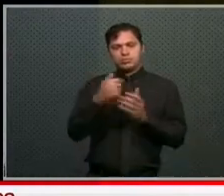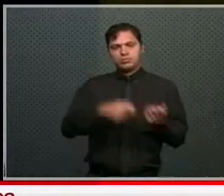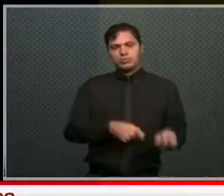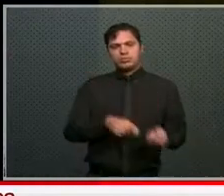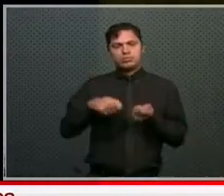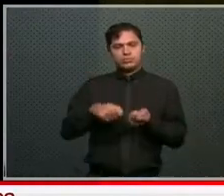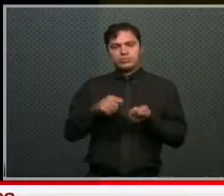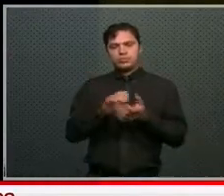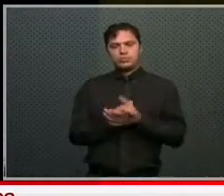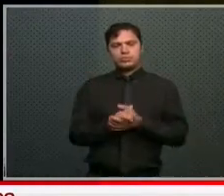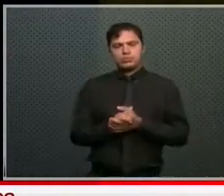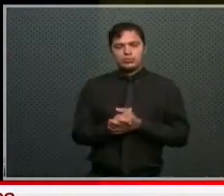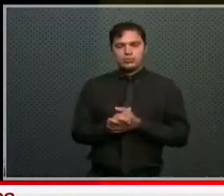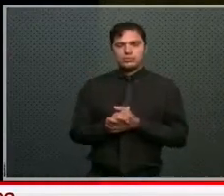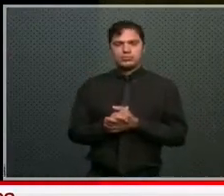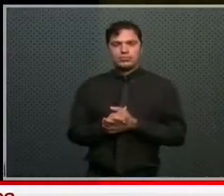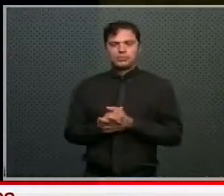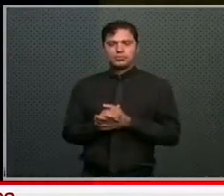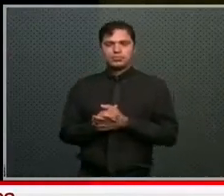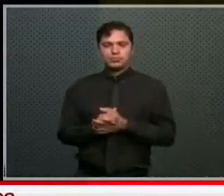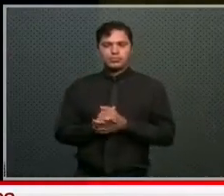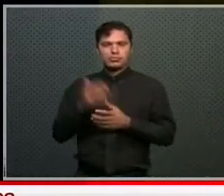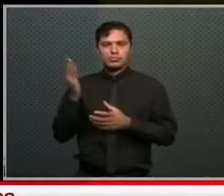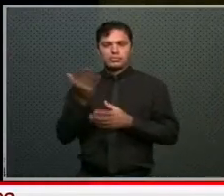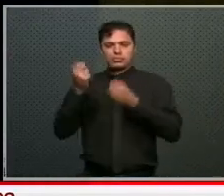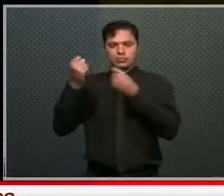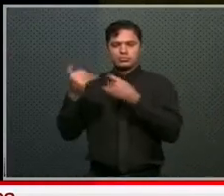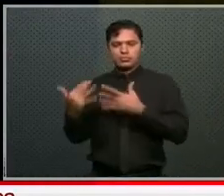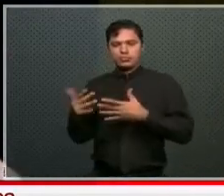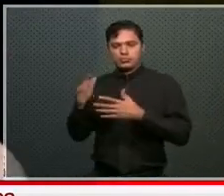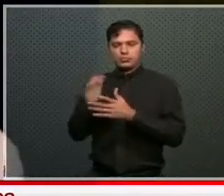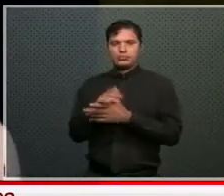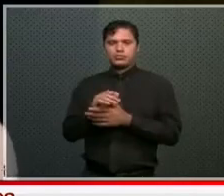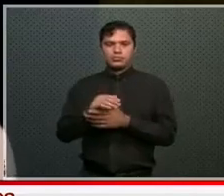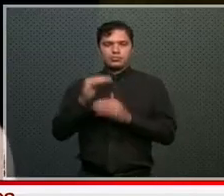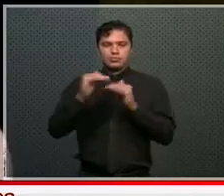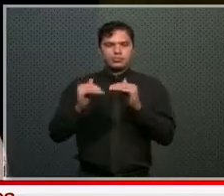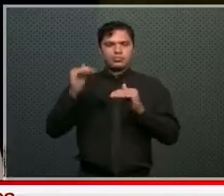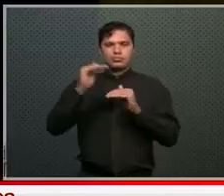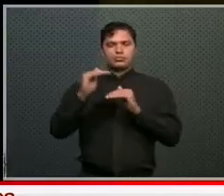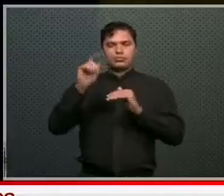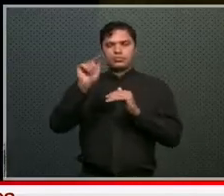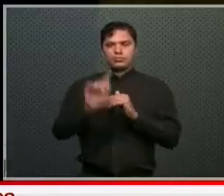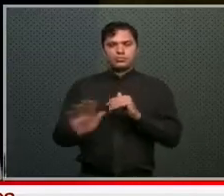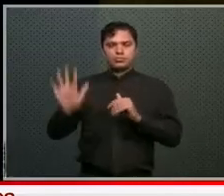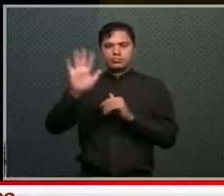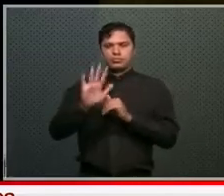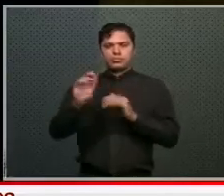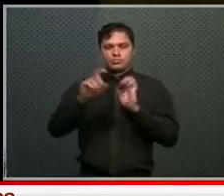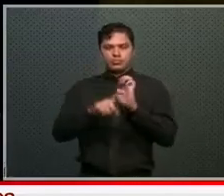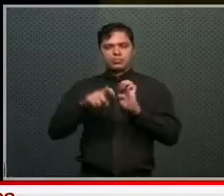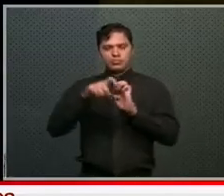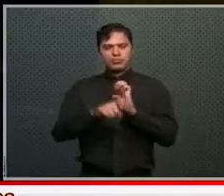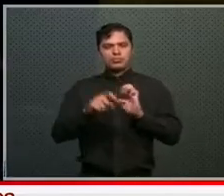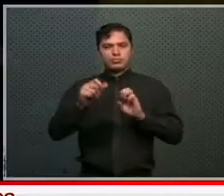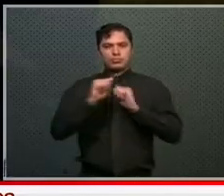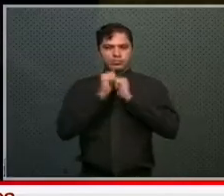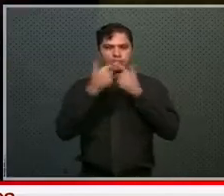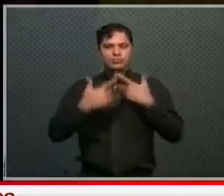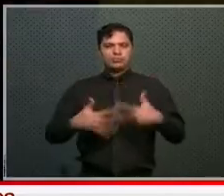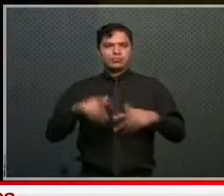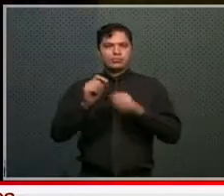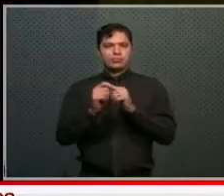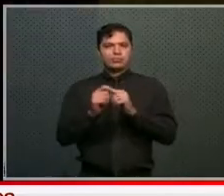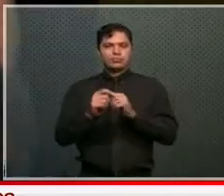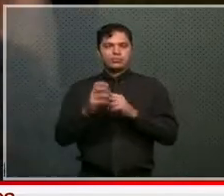e é como valquimário além das crioulas é como o chefe geral da Embrapa colocou minha inquieta também essa